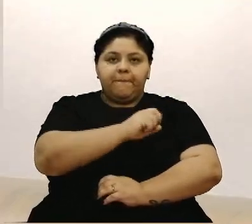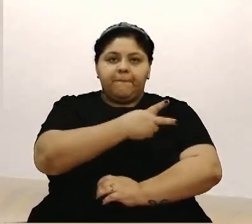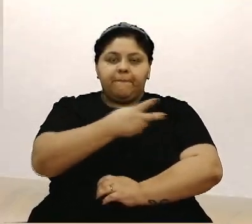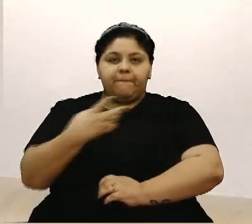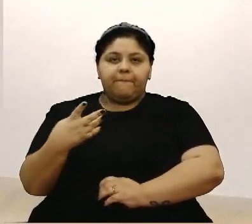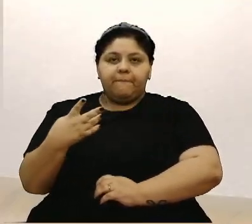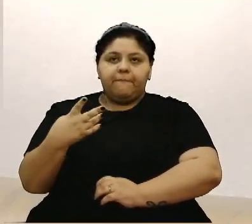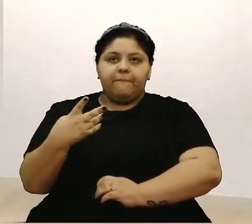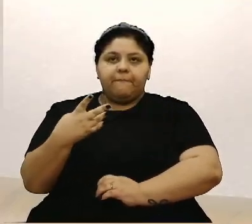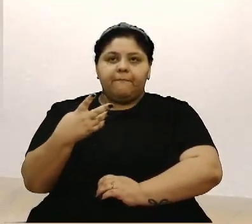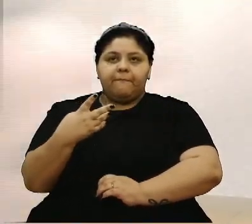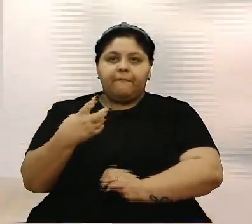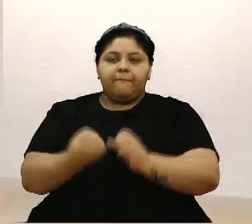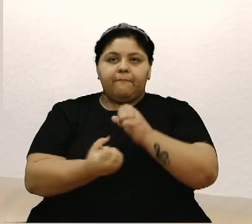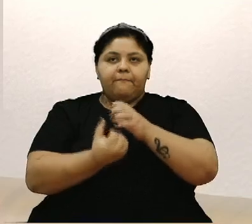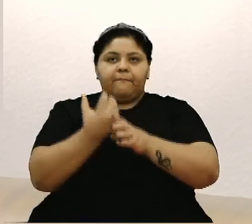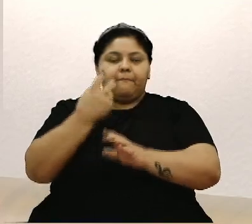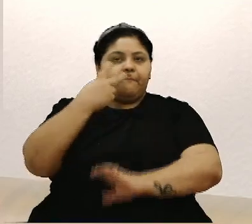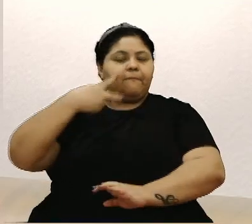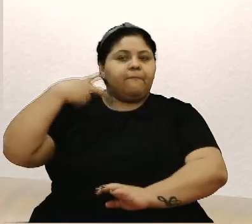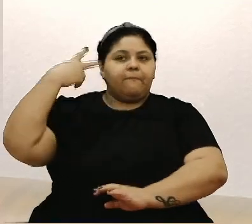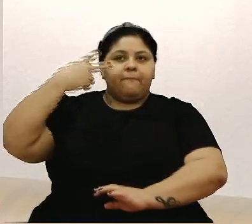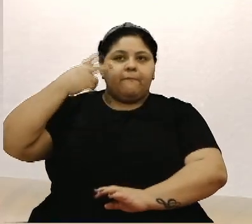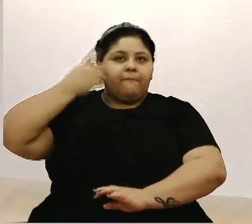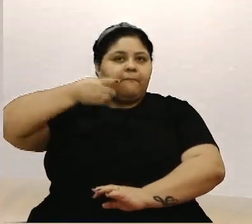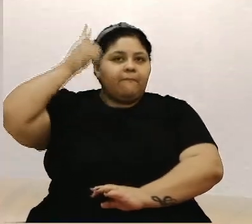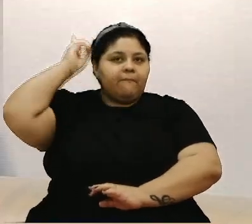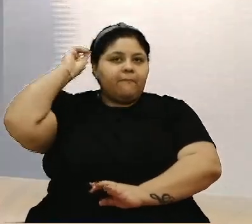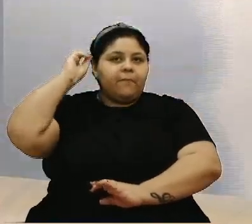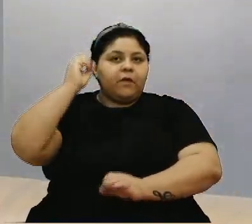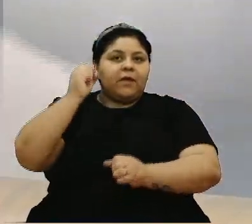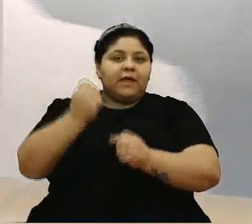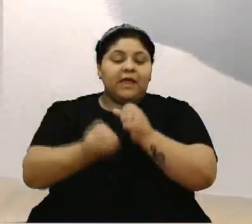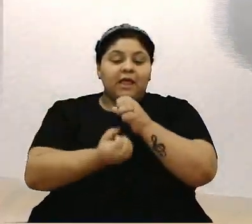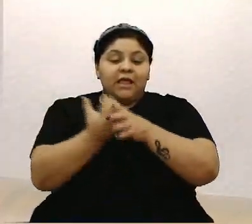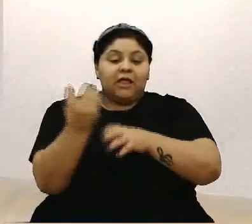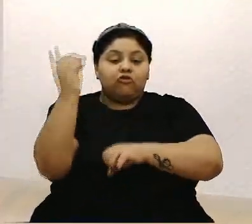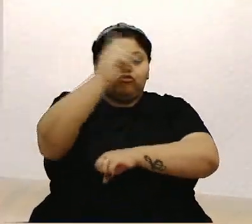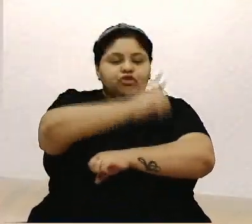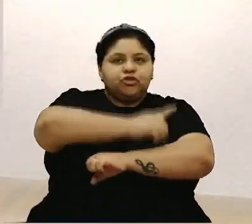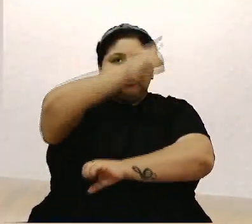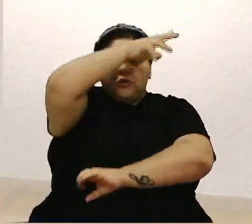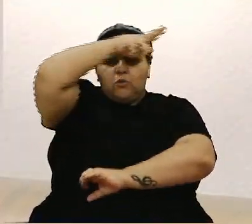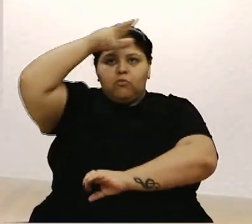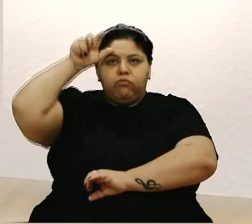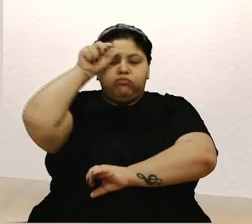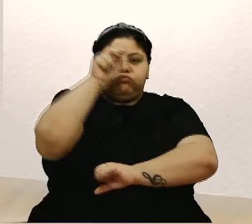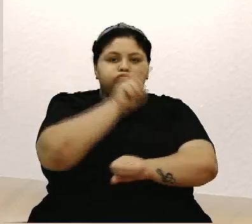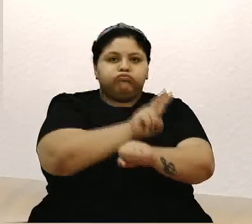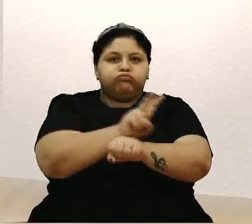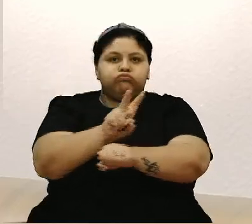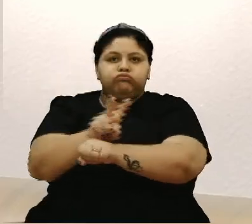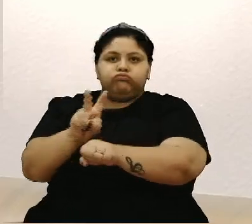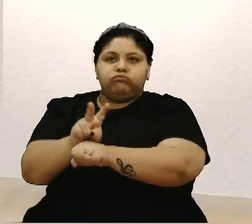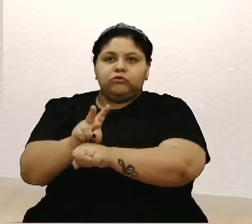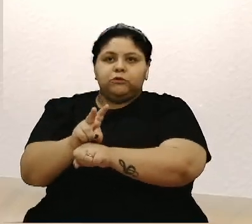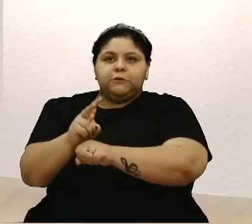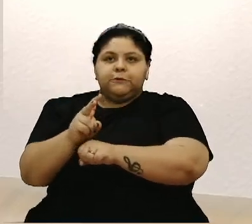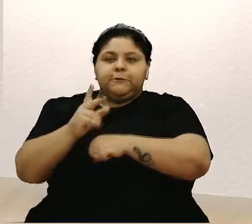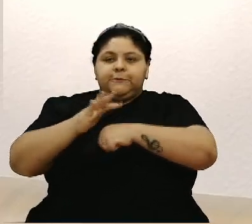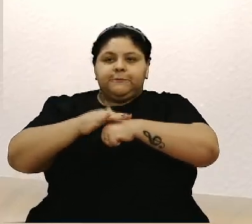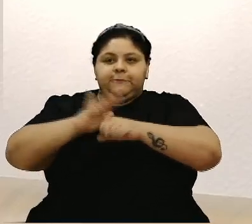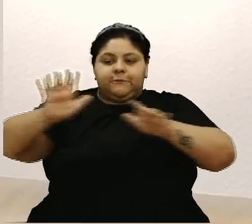78/2024, de autoria do vereador Lucas Dil, que institui o Dia Municipal de Prevenção da Doença Renal Crônica e da